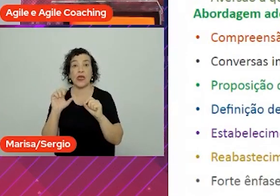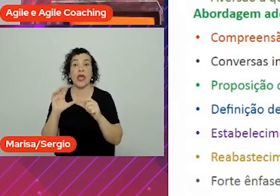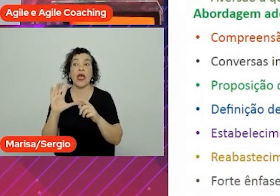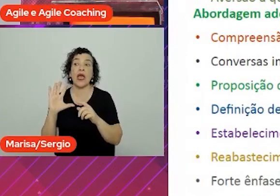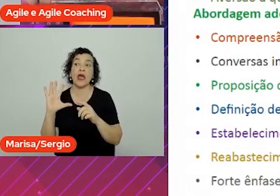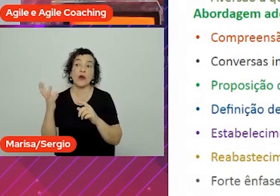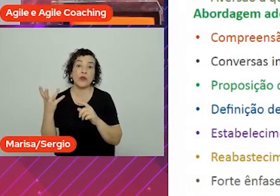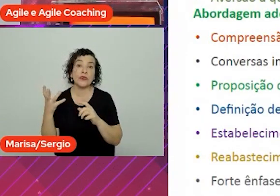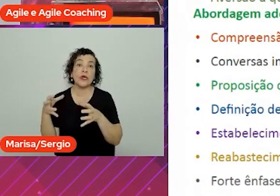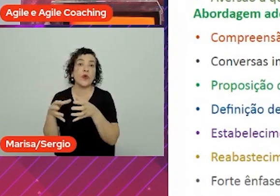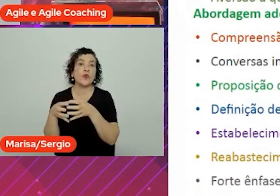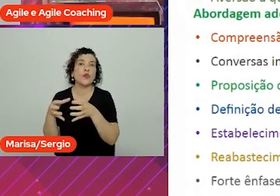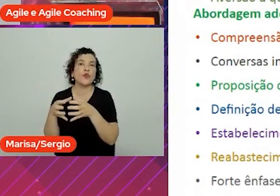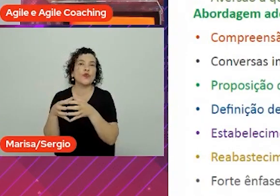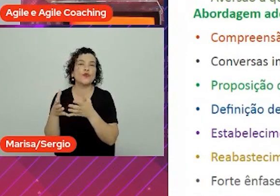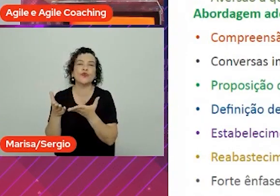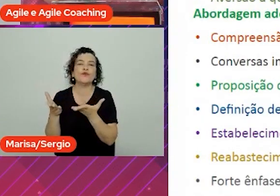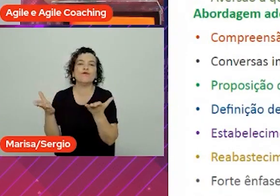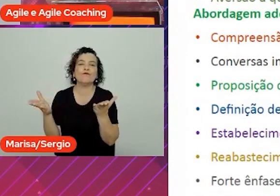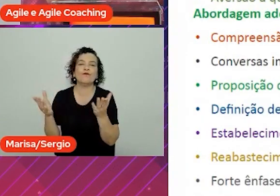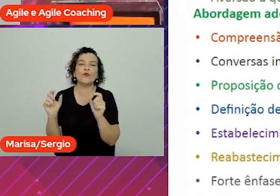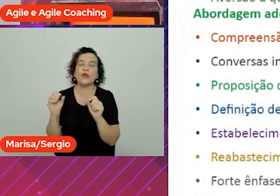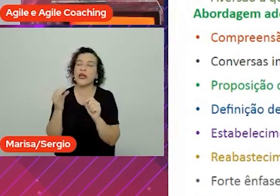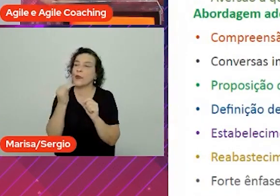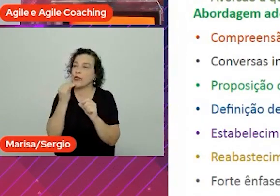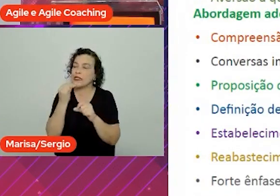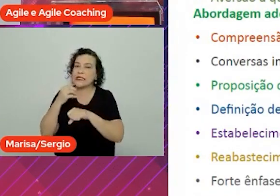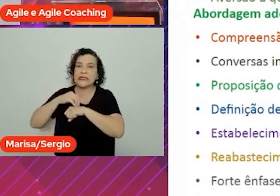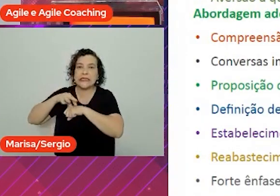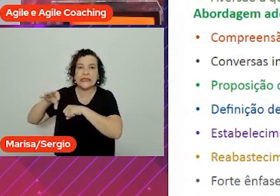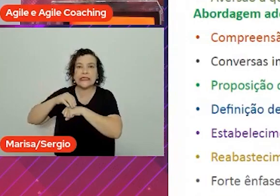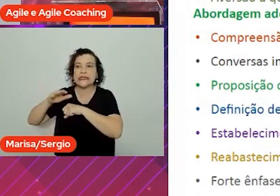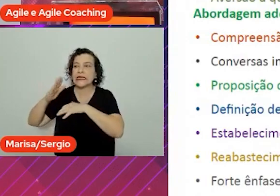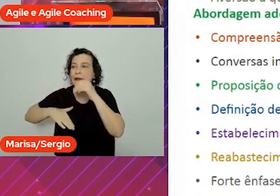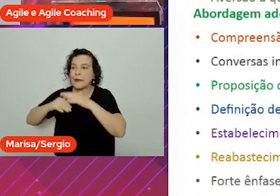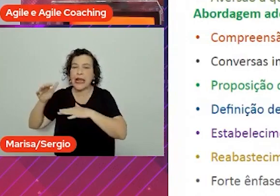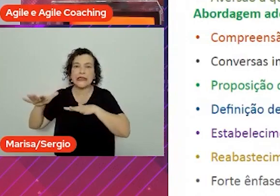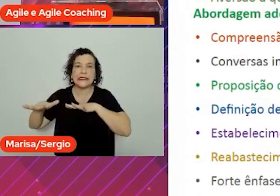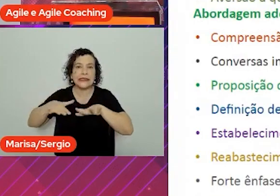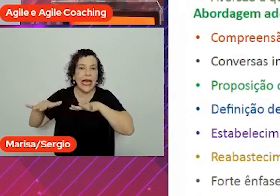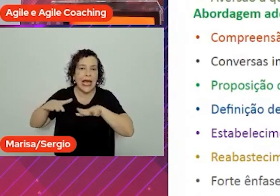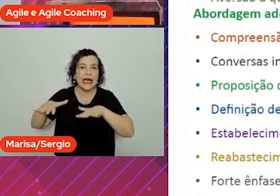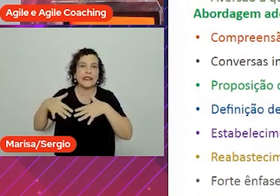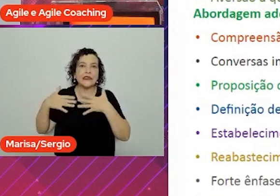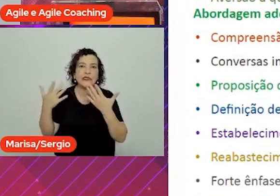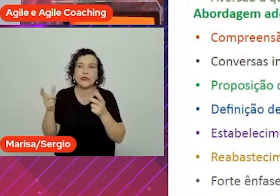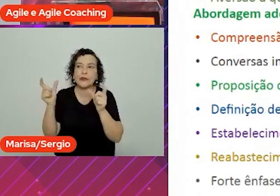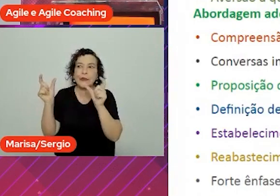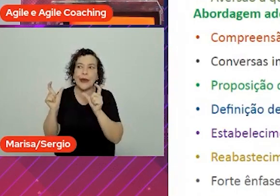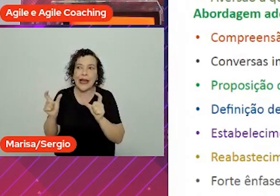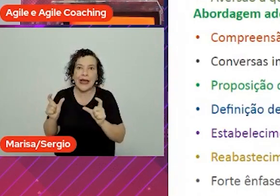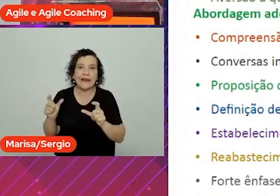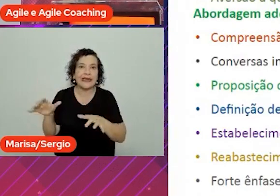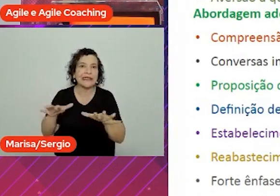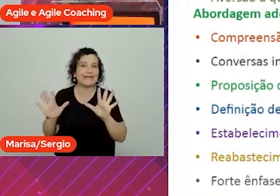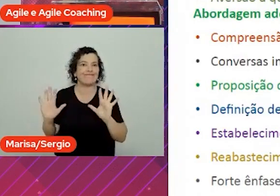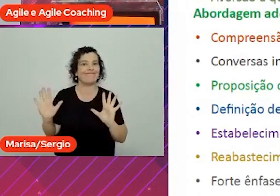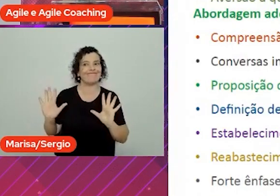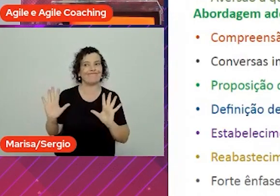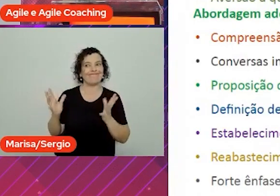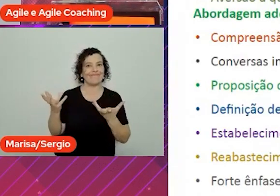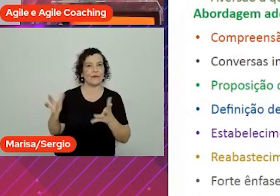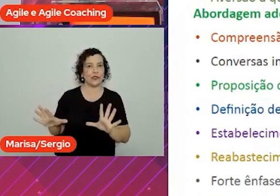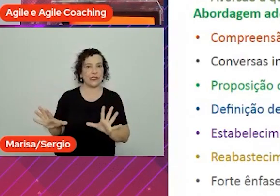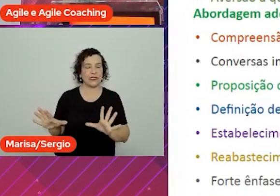era totalmente avesso a qualquer tipo de prática ágil, então qualquer palavra relacionada à agilidade.